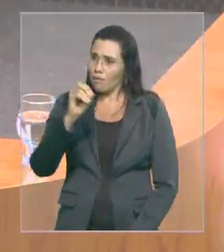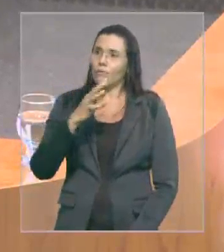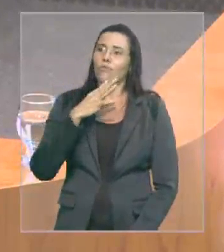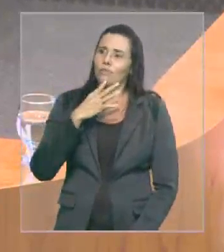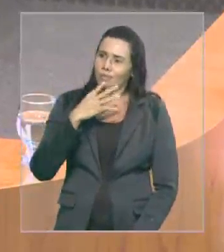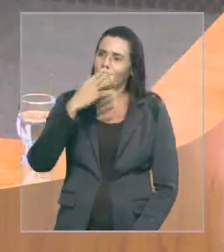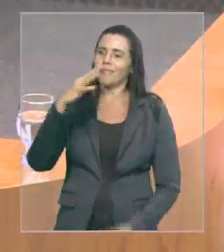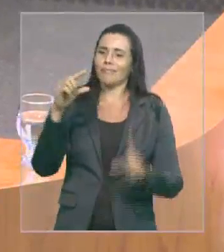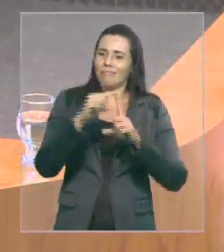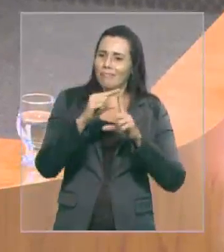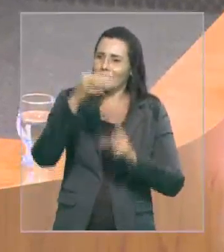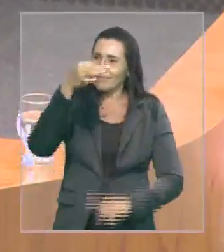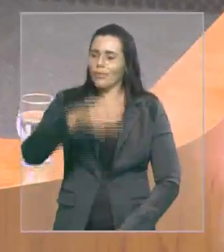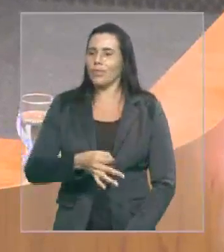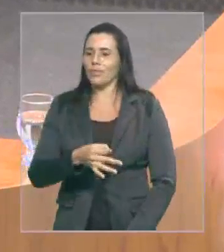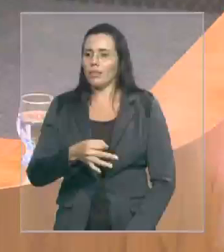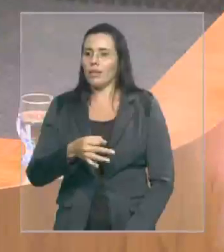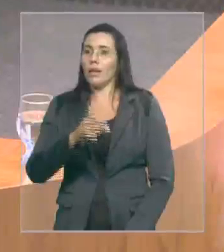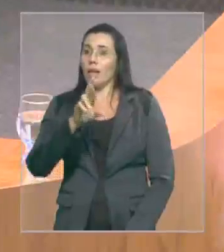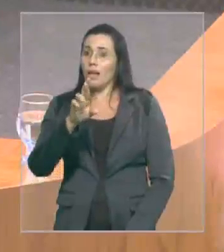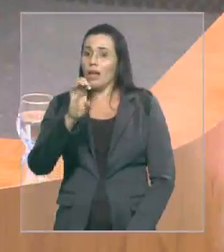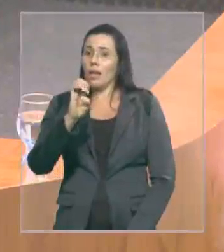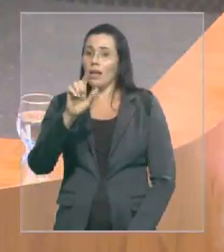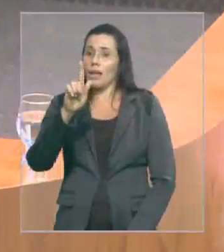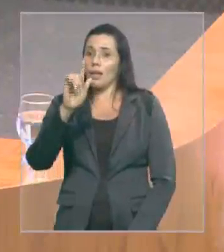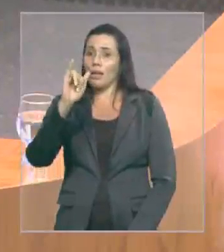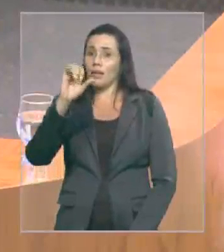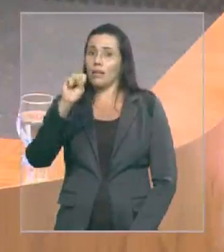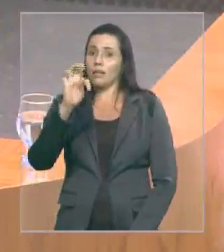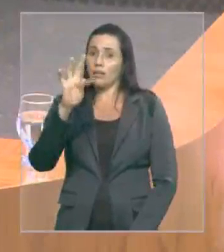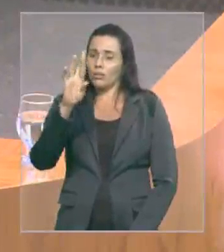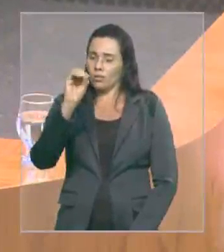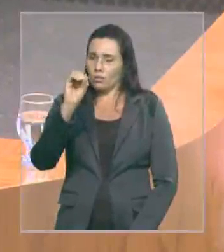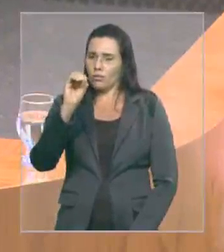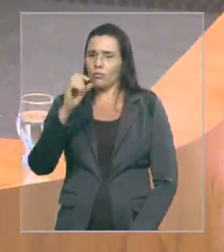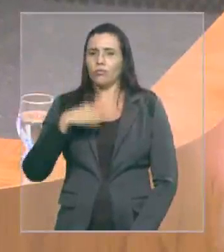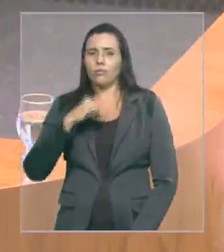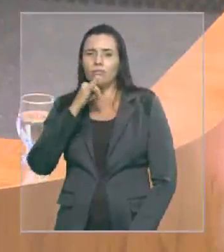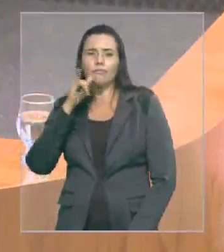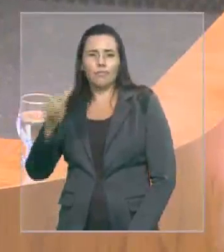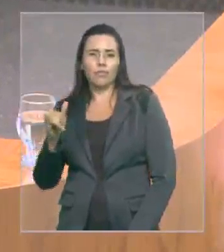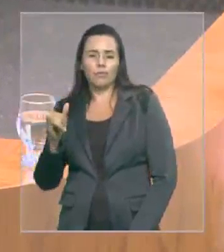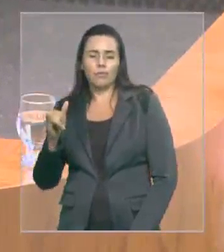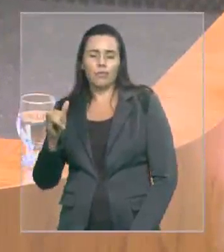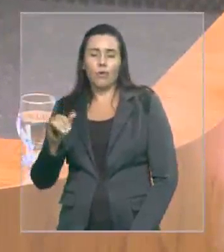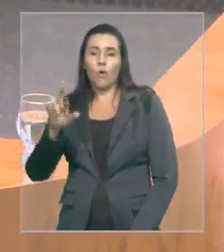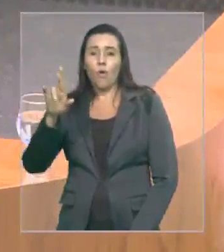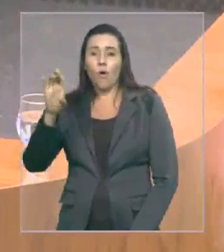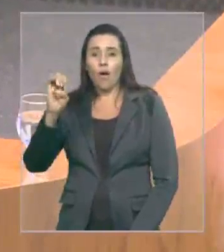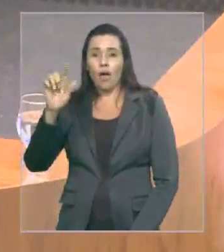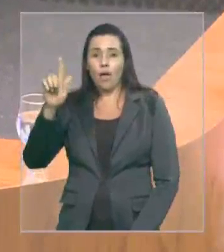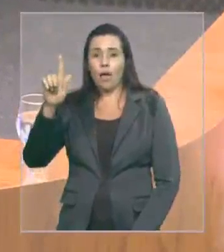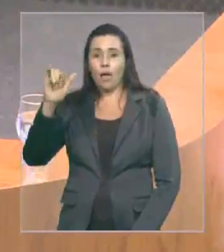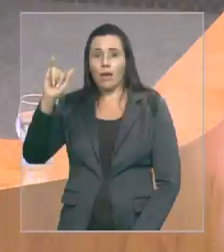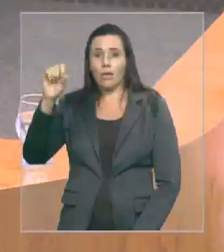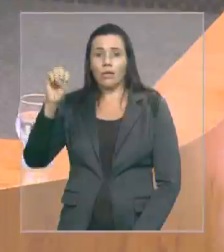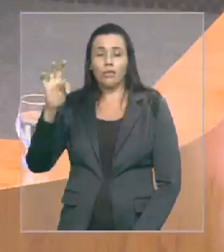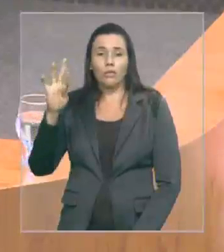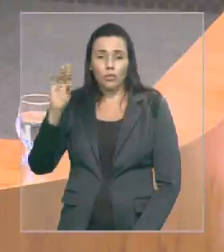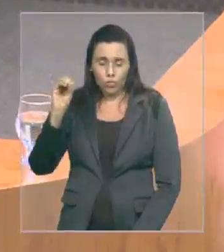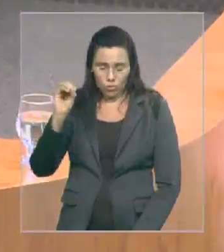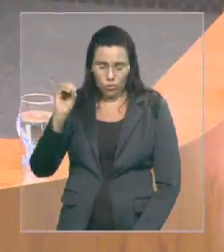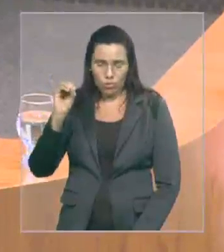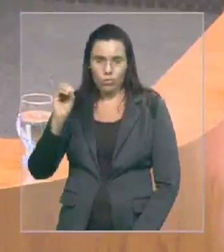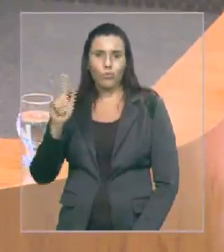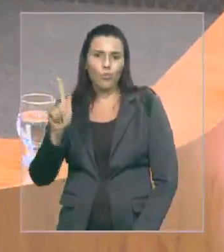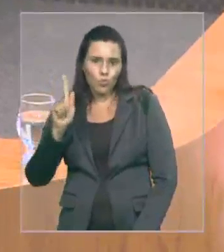registro com G do que a população pensa. E não o registro com